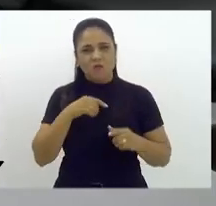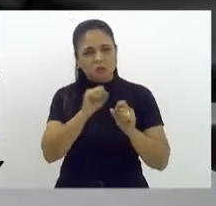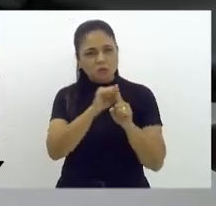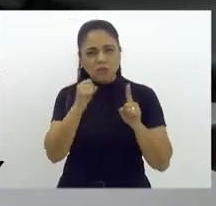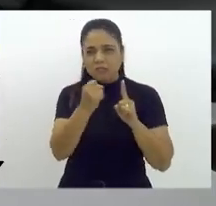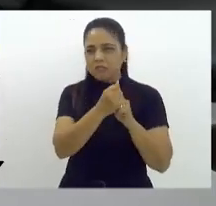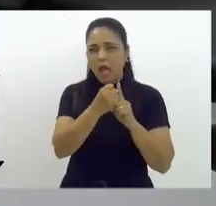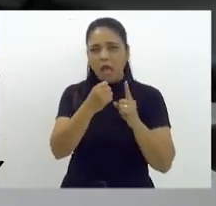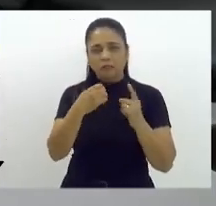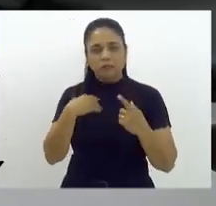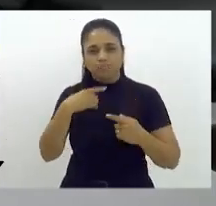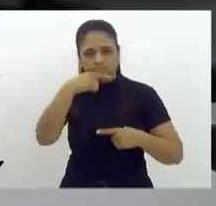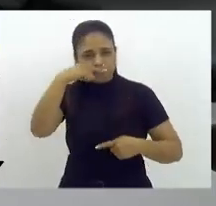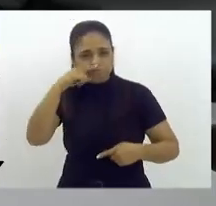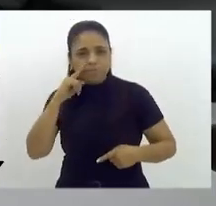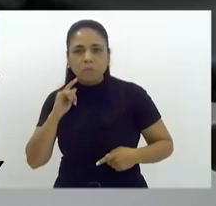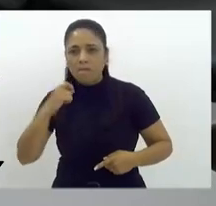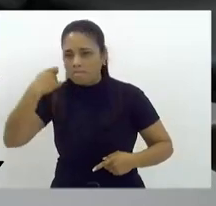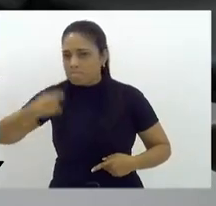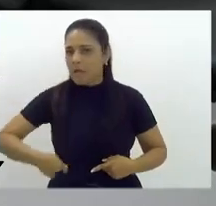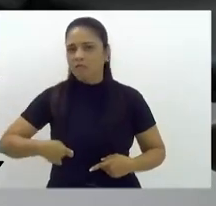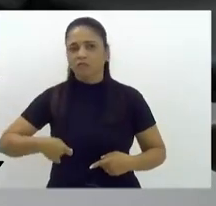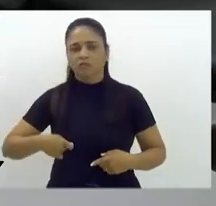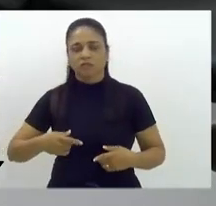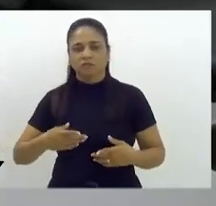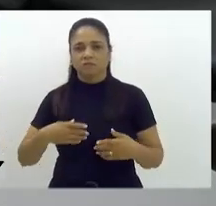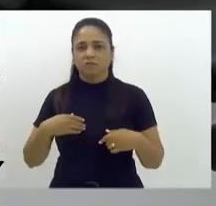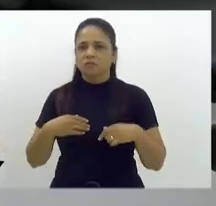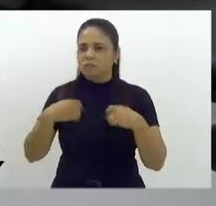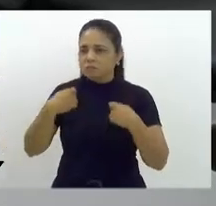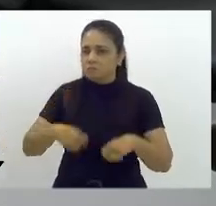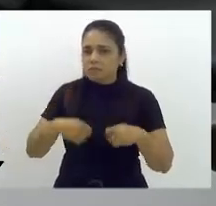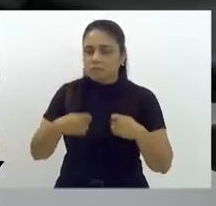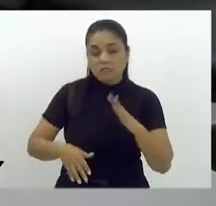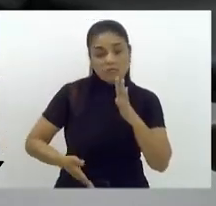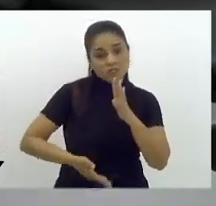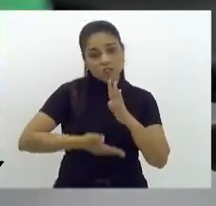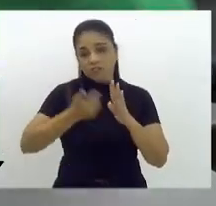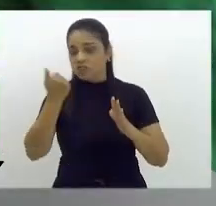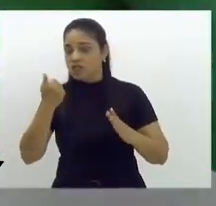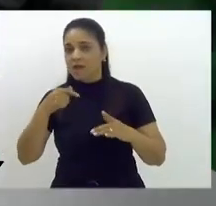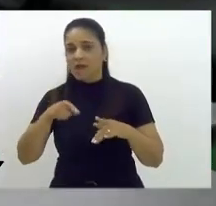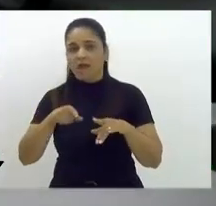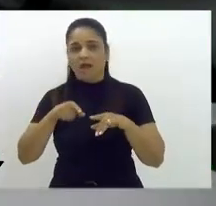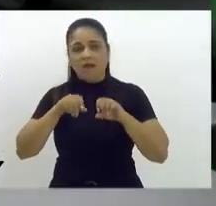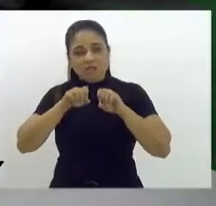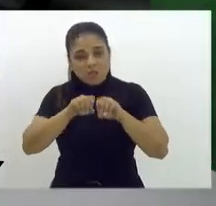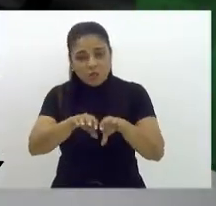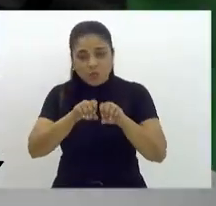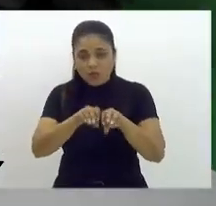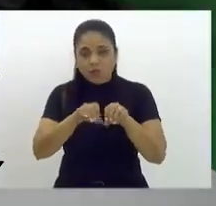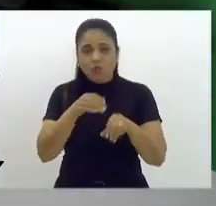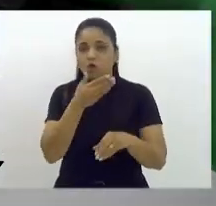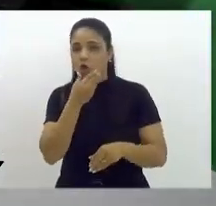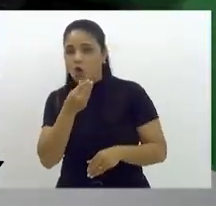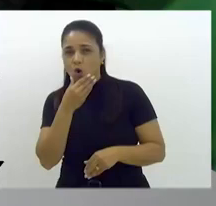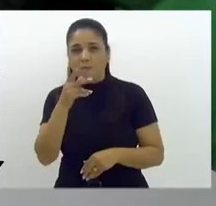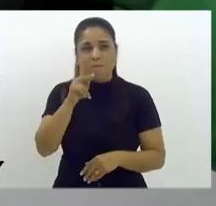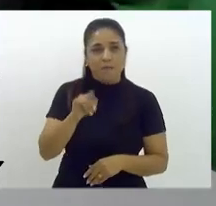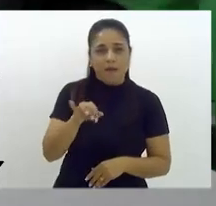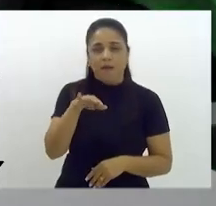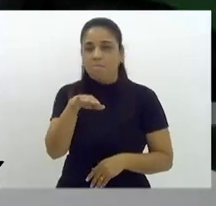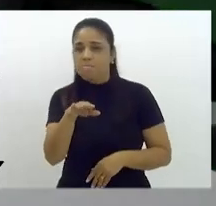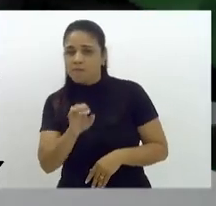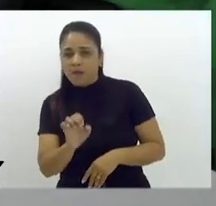e a gente precisa é retirar essa concepção como educadores homens pais mulheres educadores